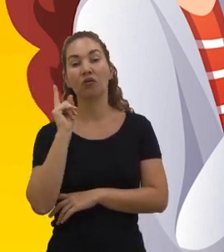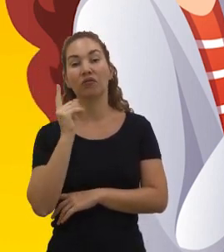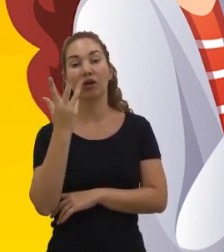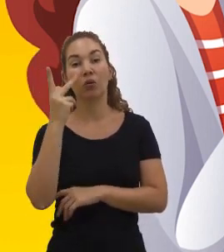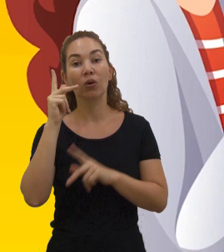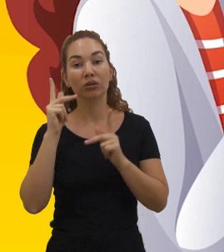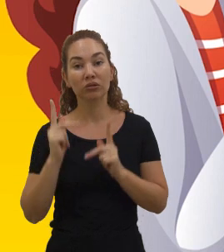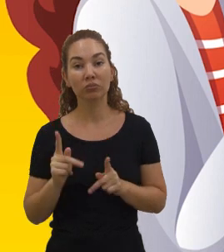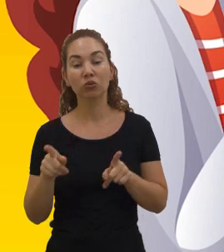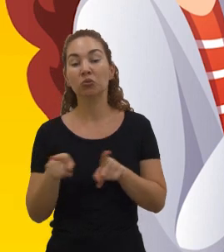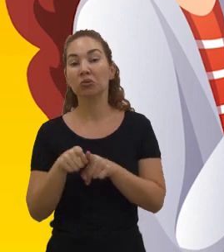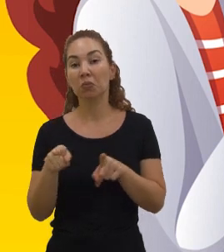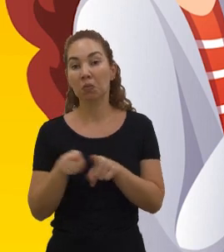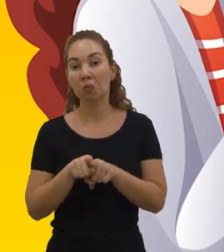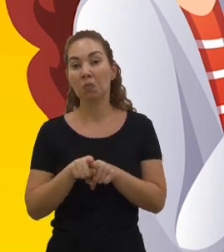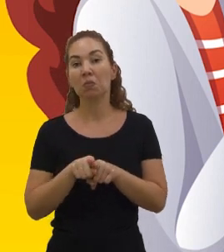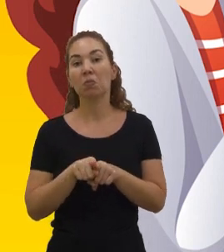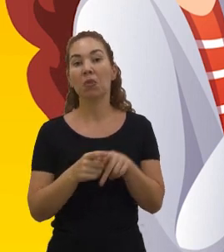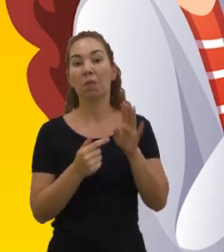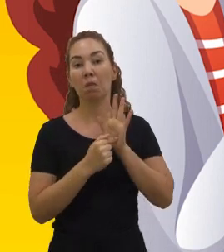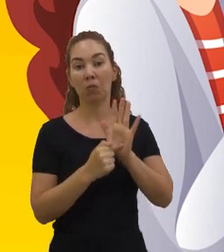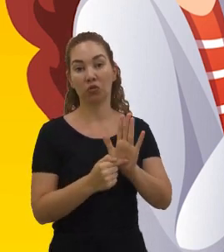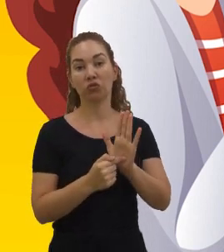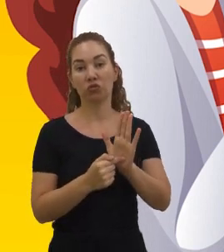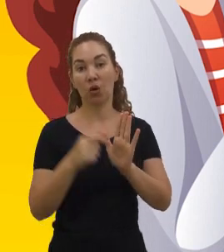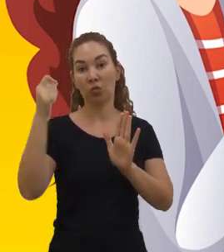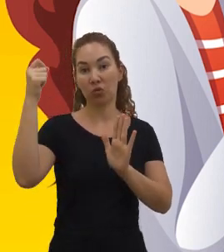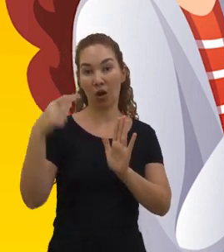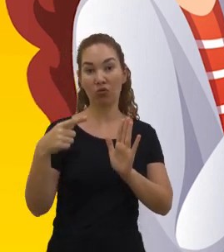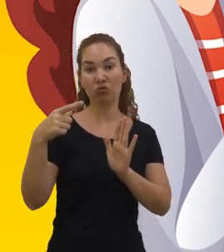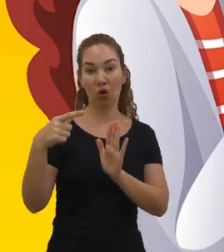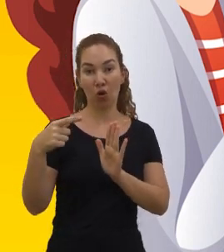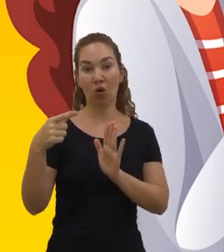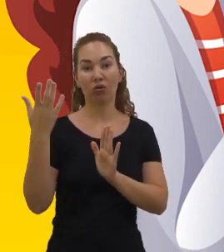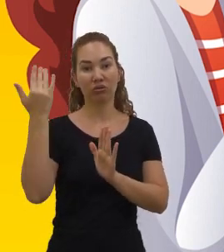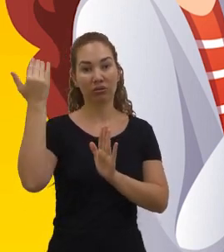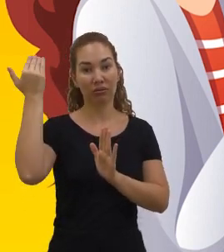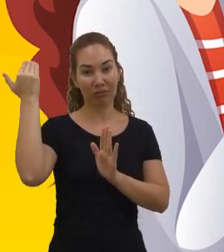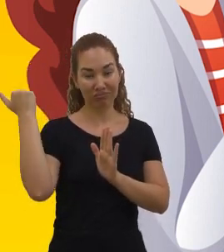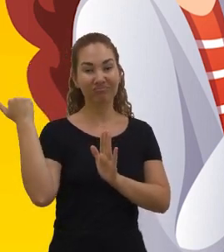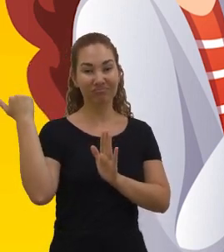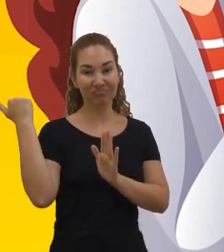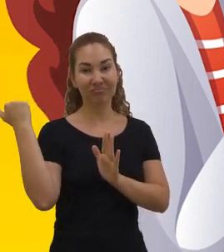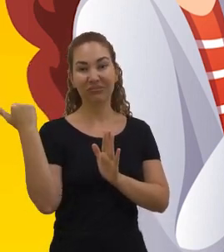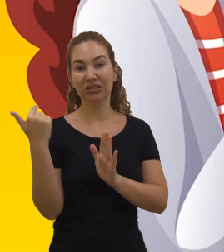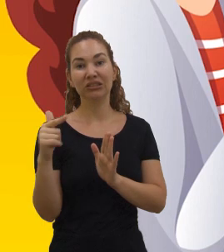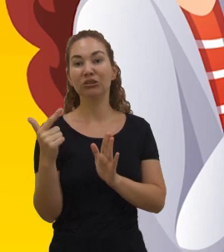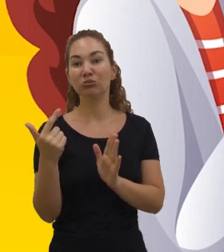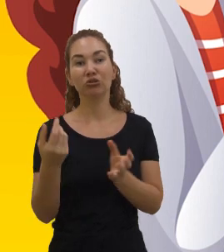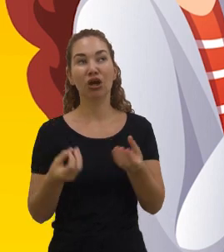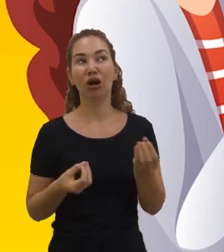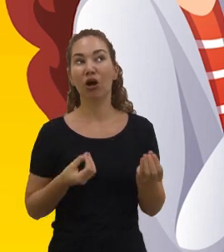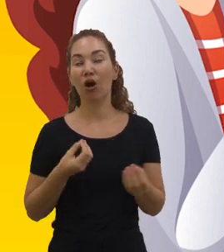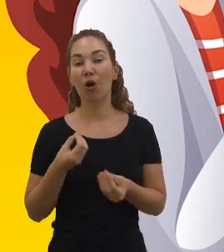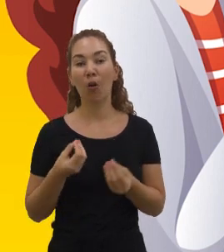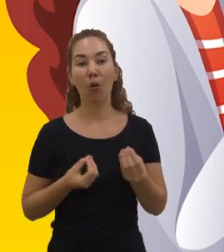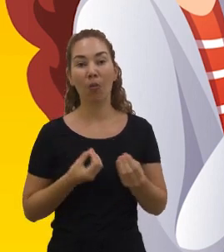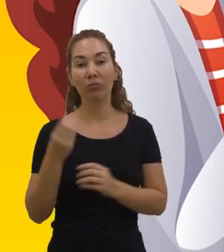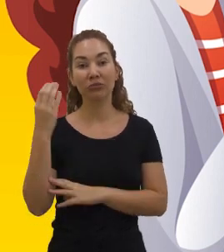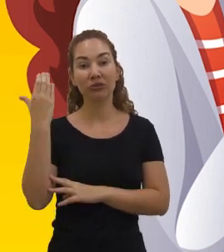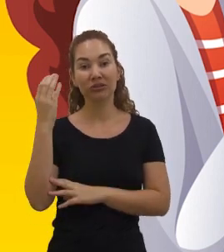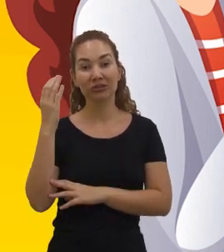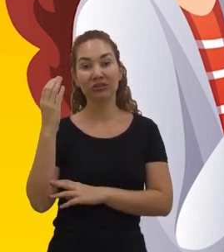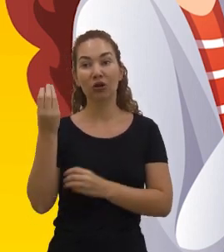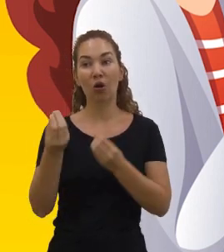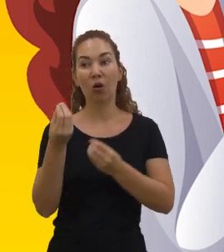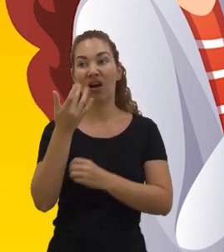as pessoas também eram expostas ao sol antigamente, não teria cientificamente como